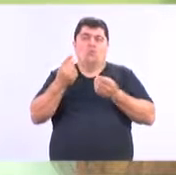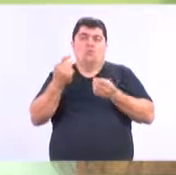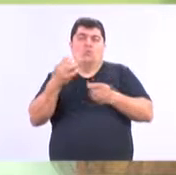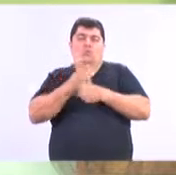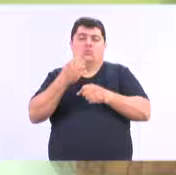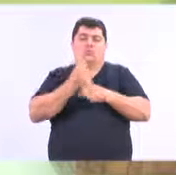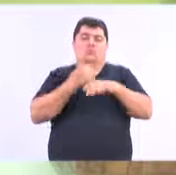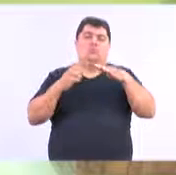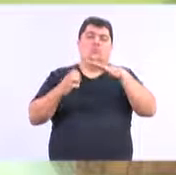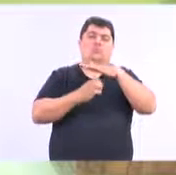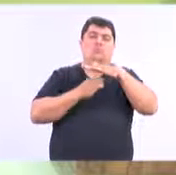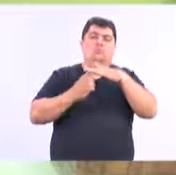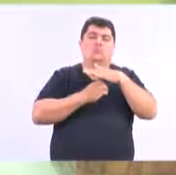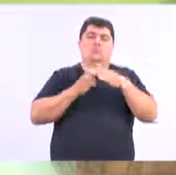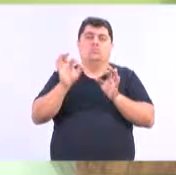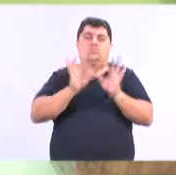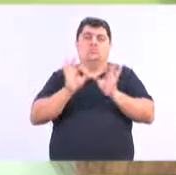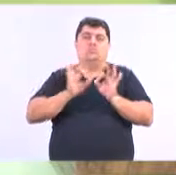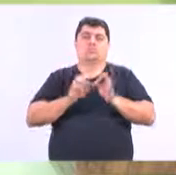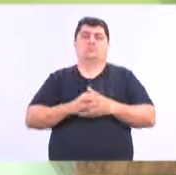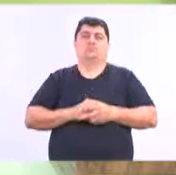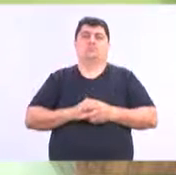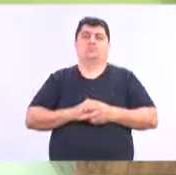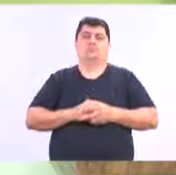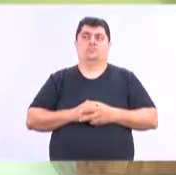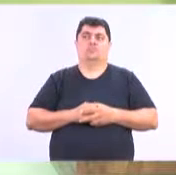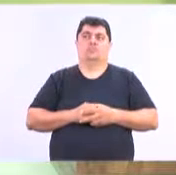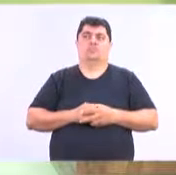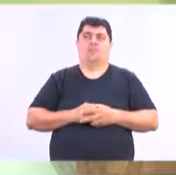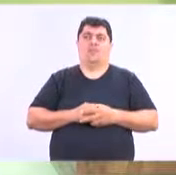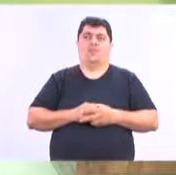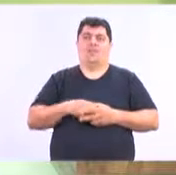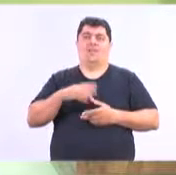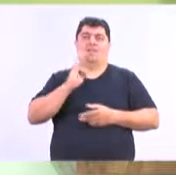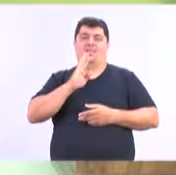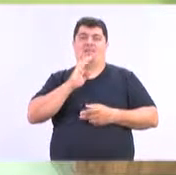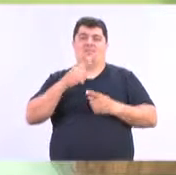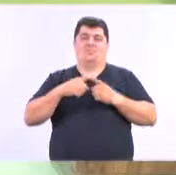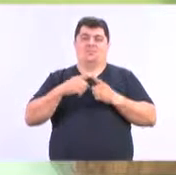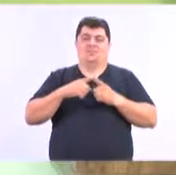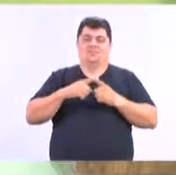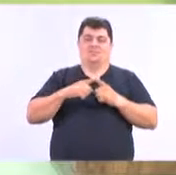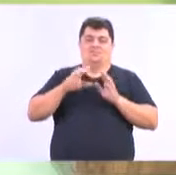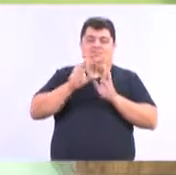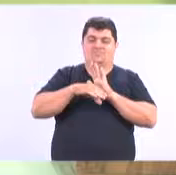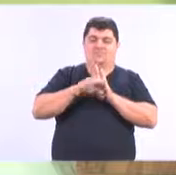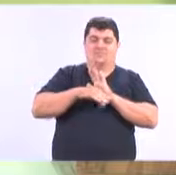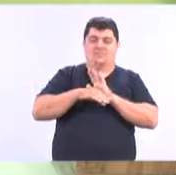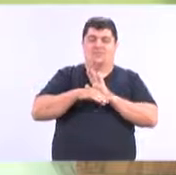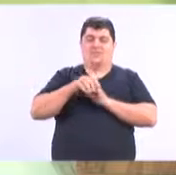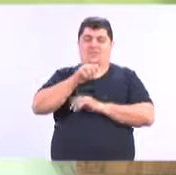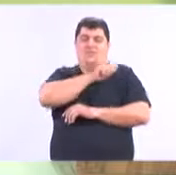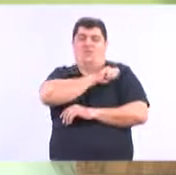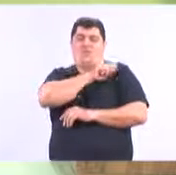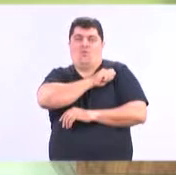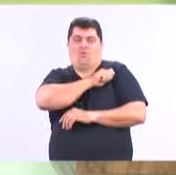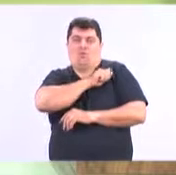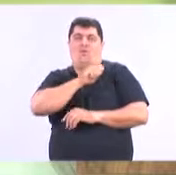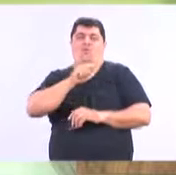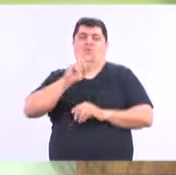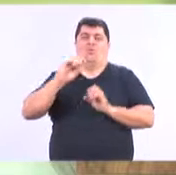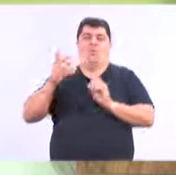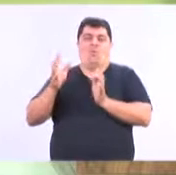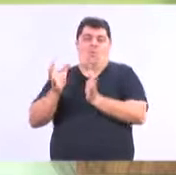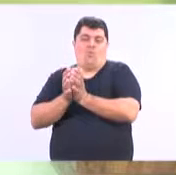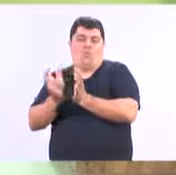empresa ou organização. Interessante que tanto as definições que foram elaboradas em grupos ou